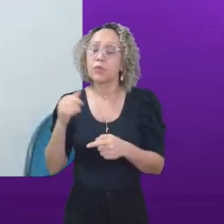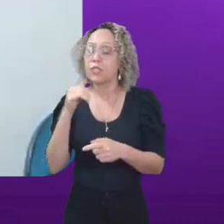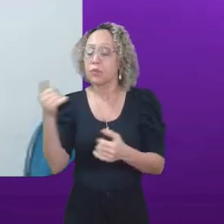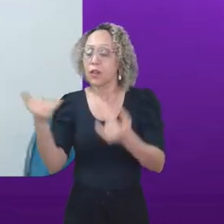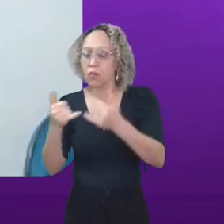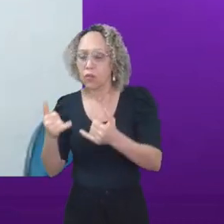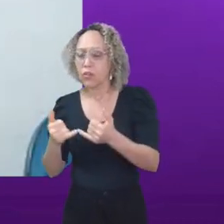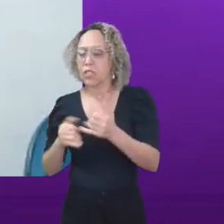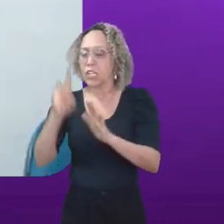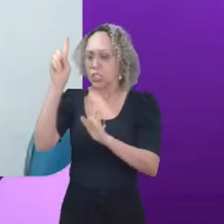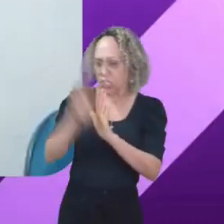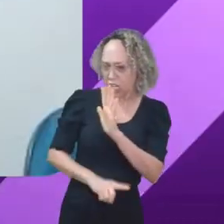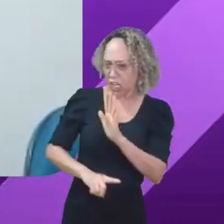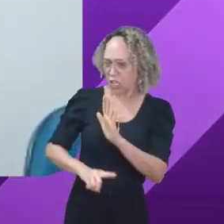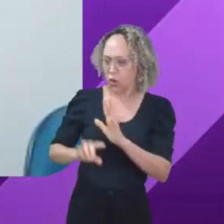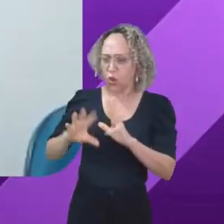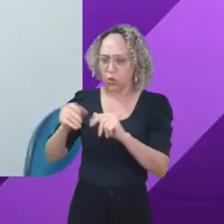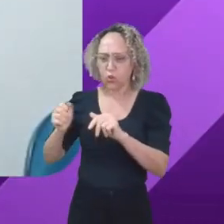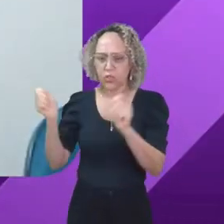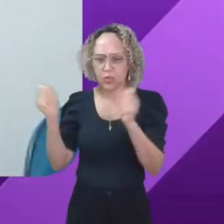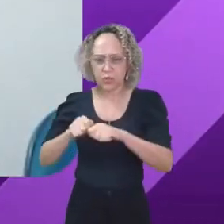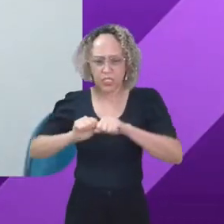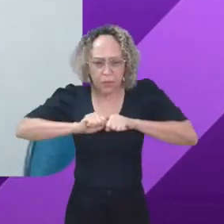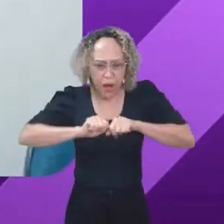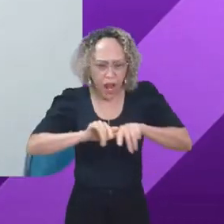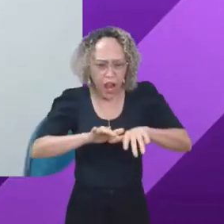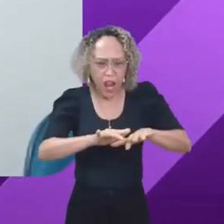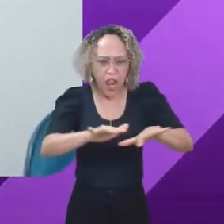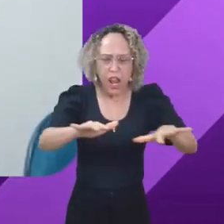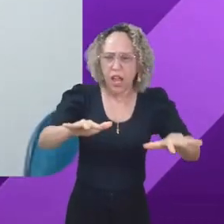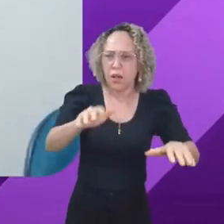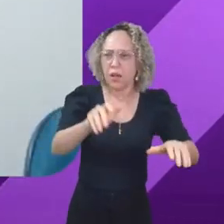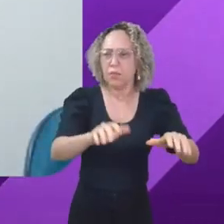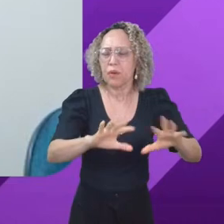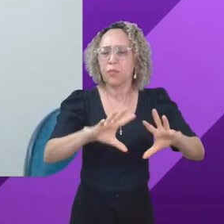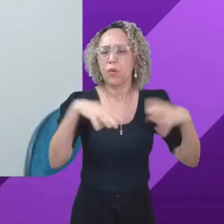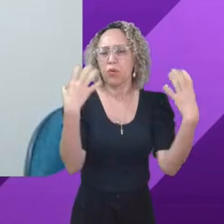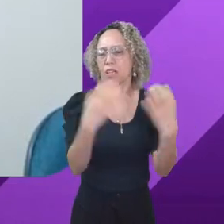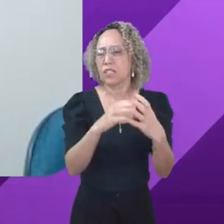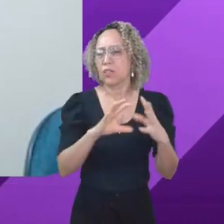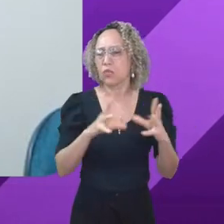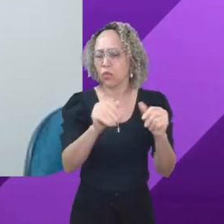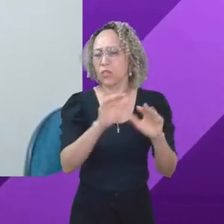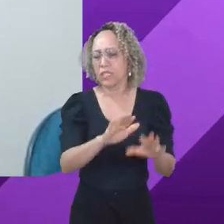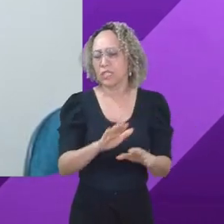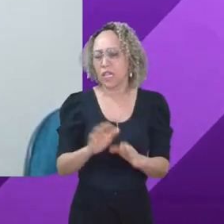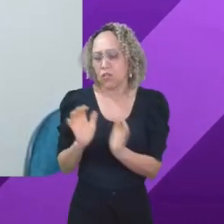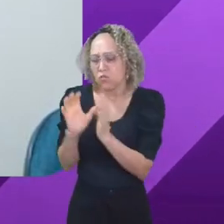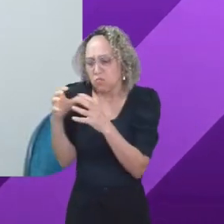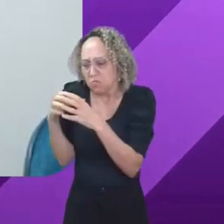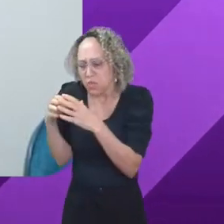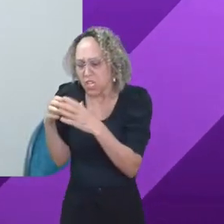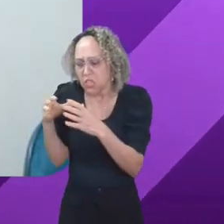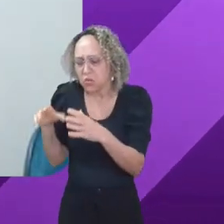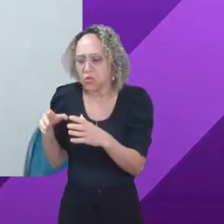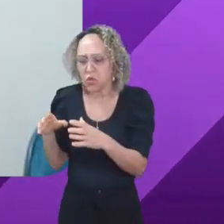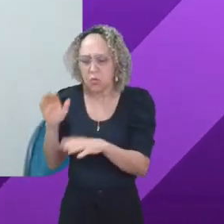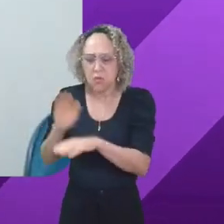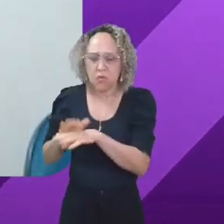eles queriam usufruir apenas para eles. E não foram muitas pessoas que quiseram estar